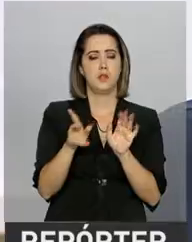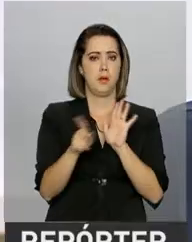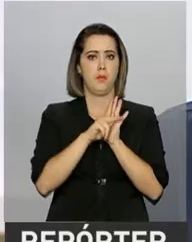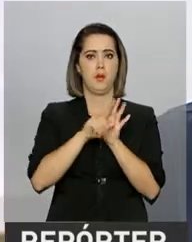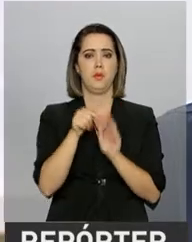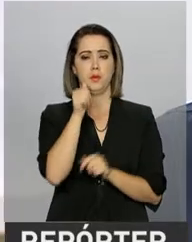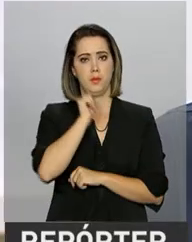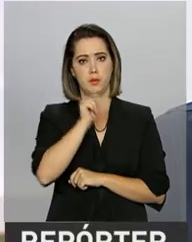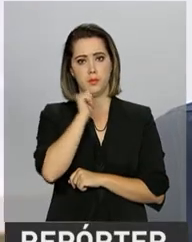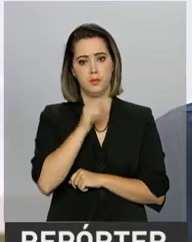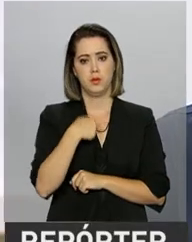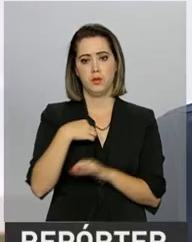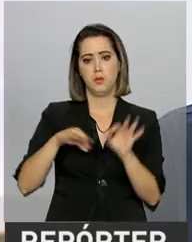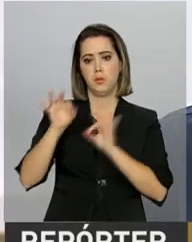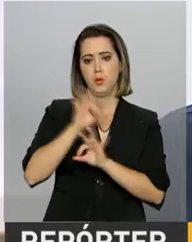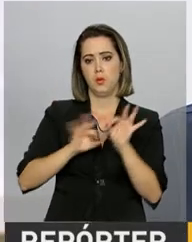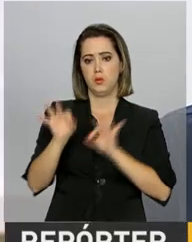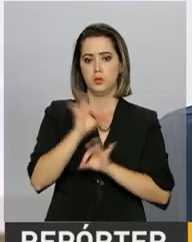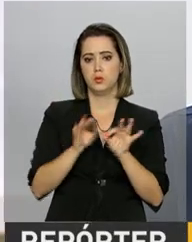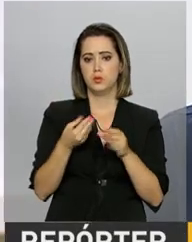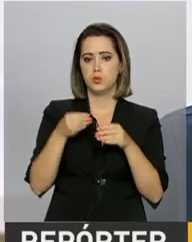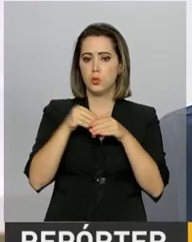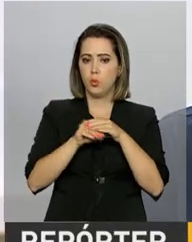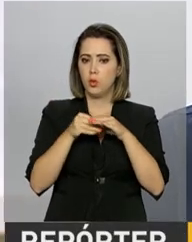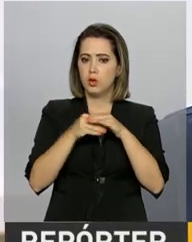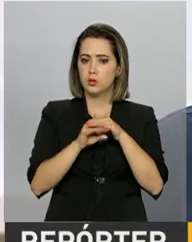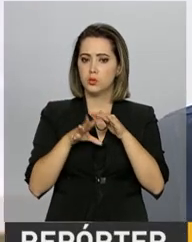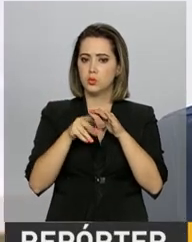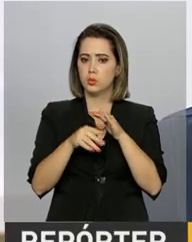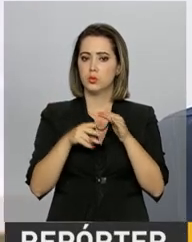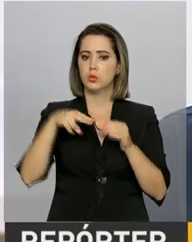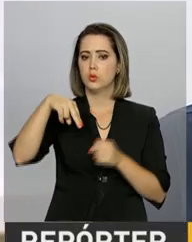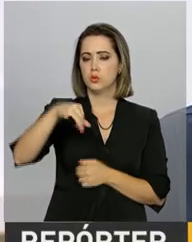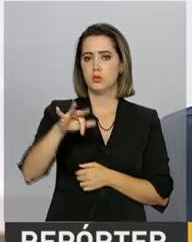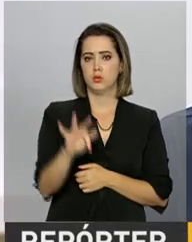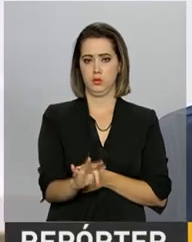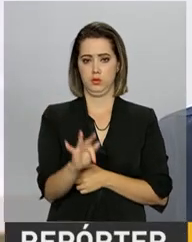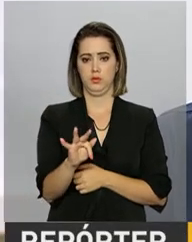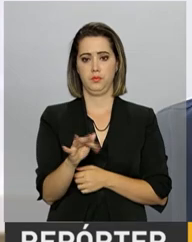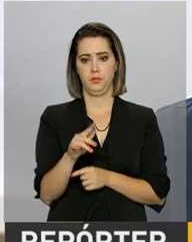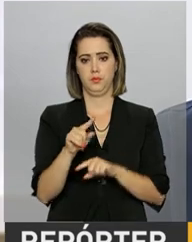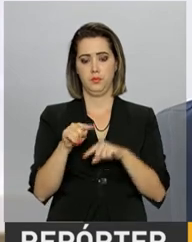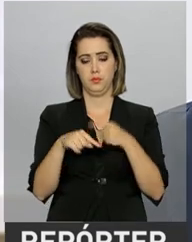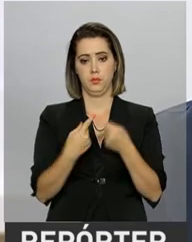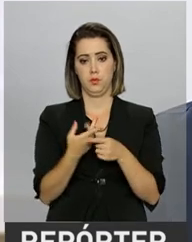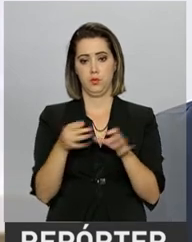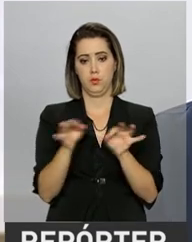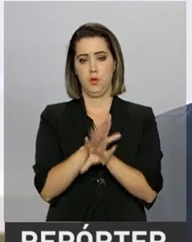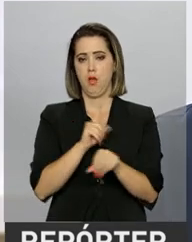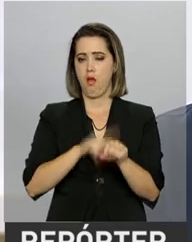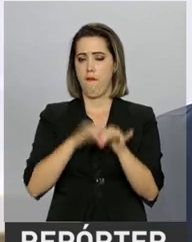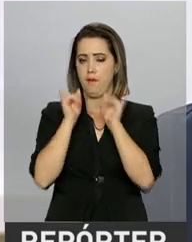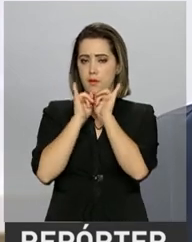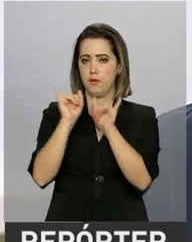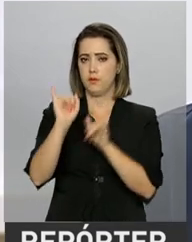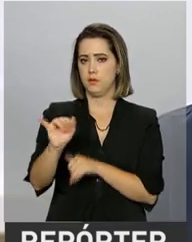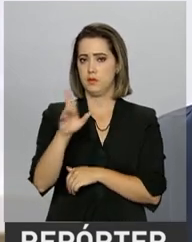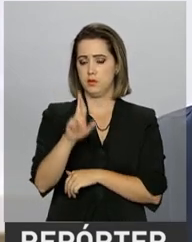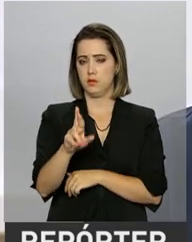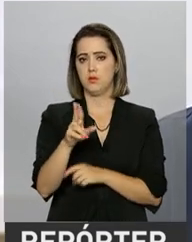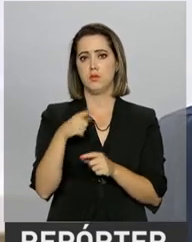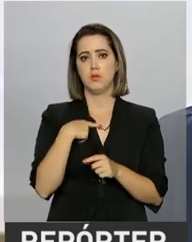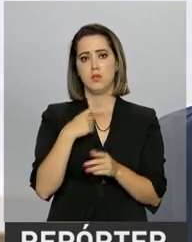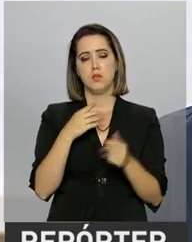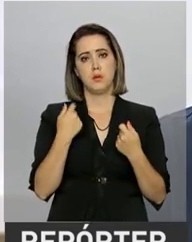esposa. Me organizo durante o ano. Normalmente vou guardando todas as minhas notas fiscais numa pastinha. Quando chega o período de declaração, a gente faz a